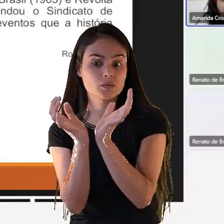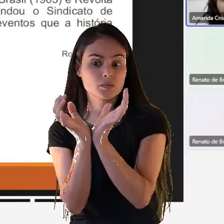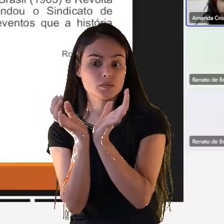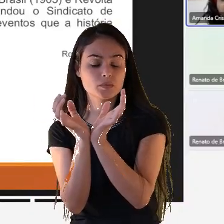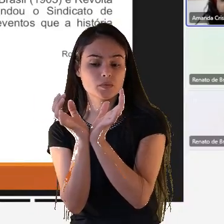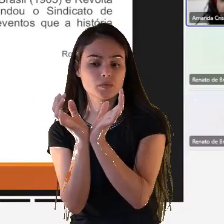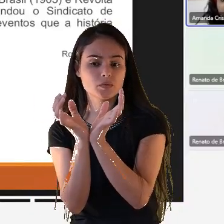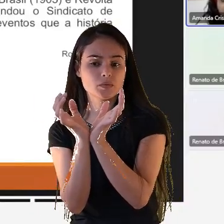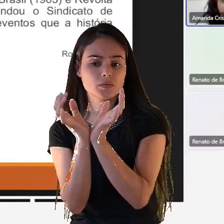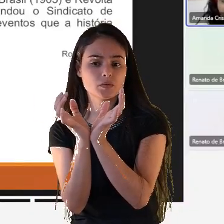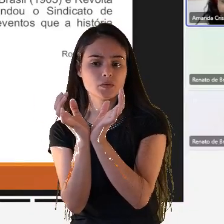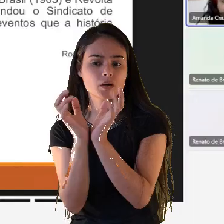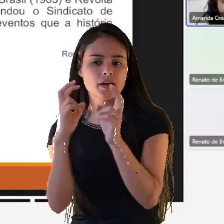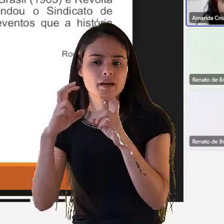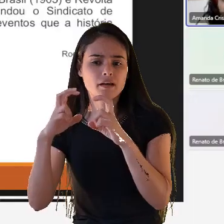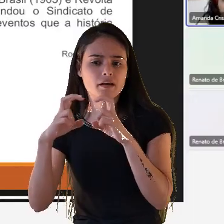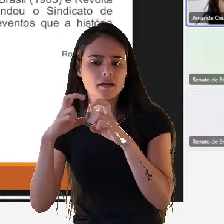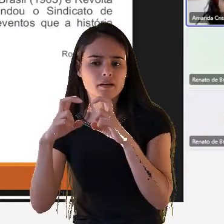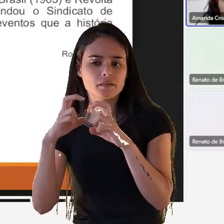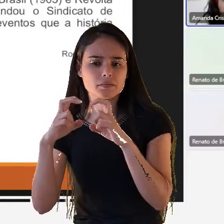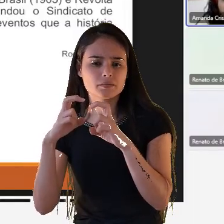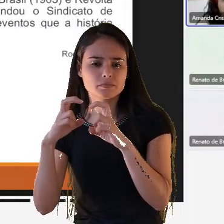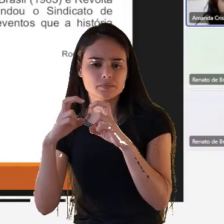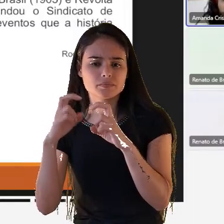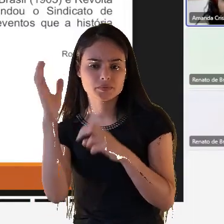que pessoas negras,